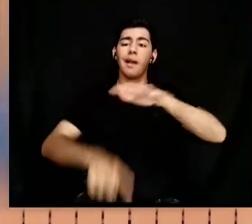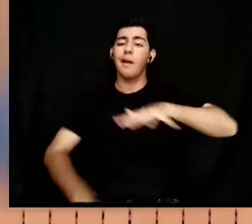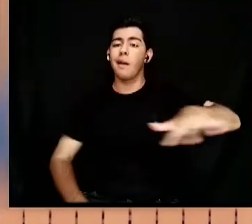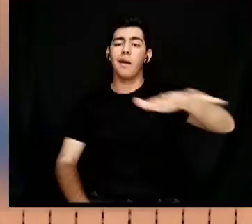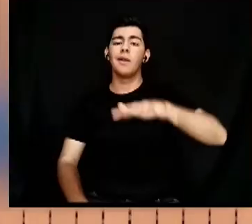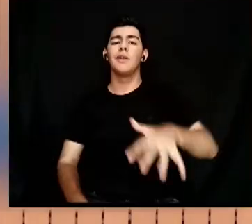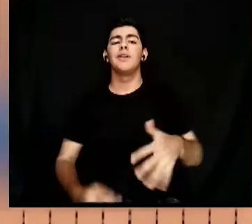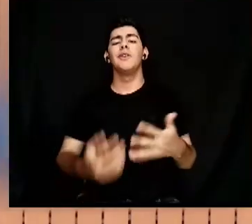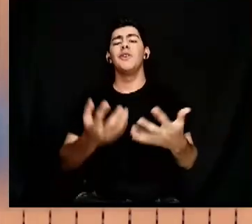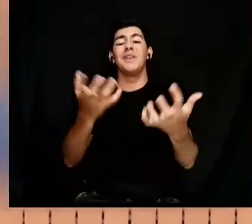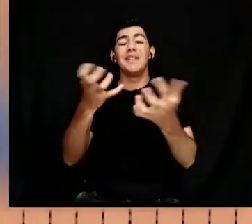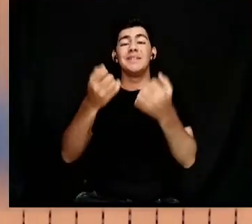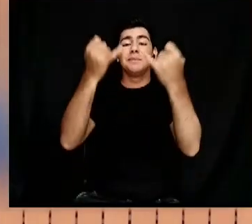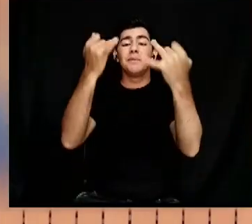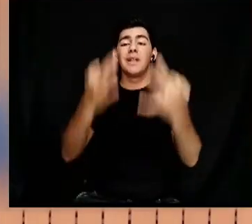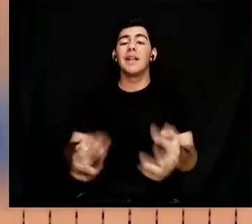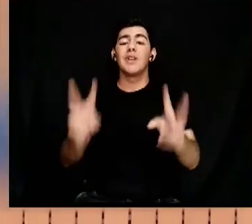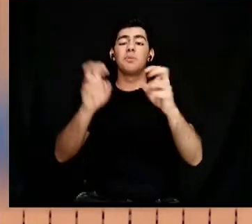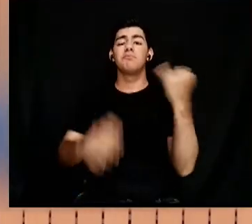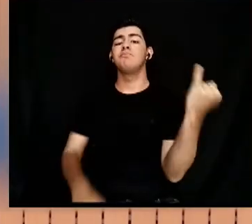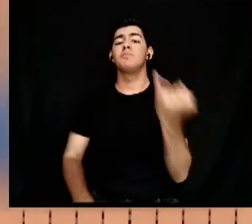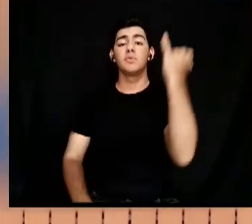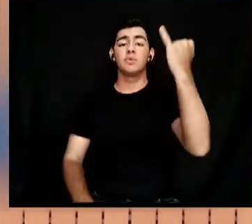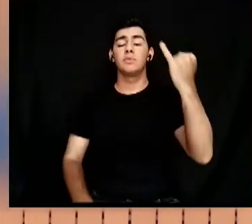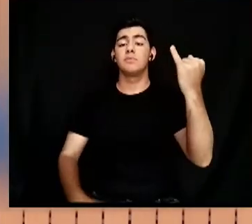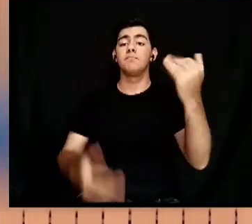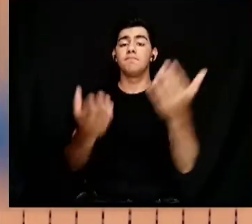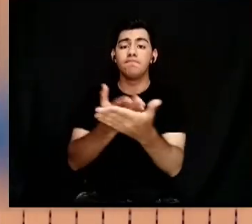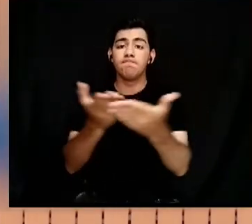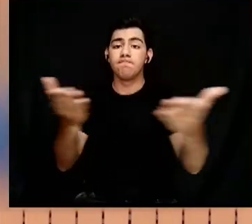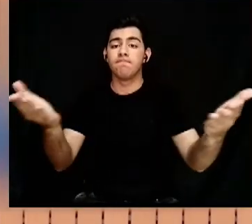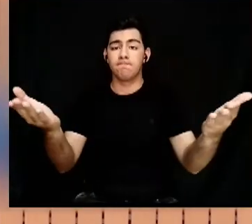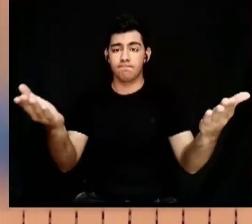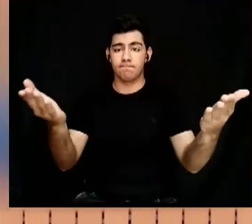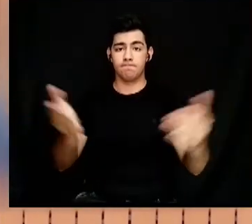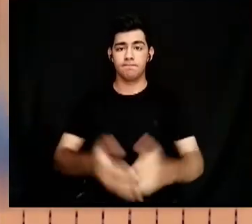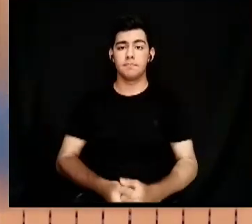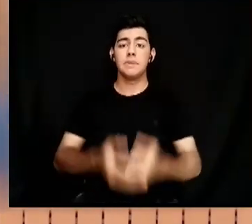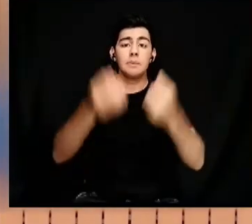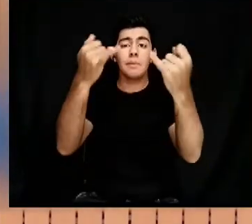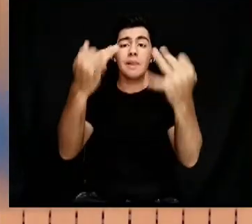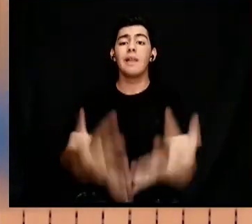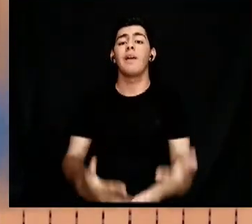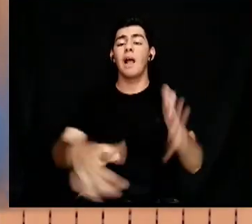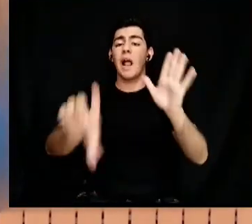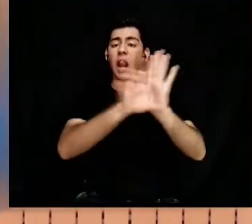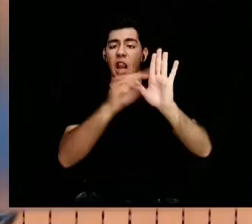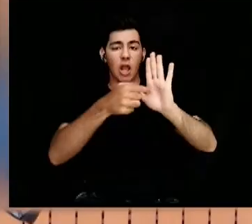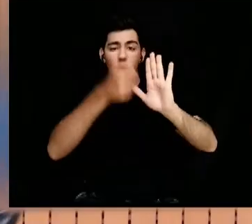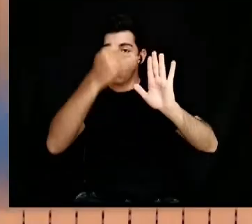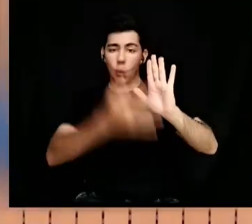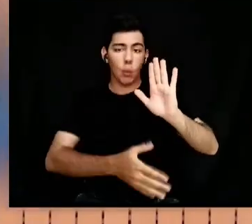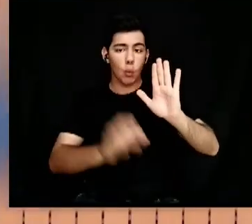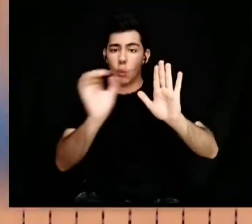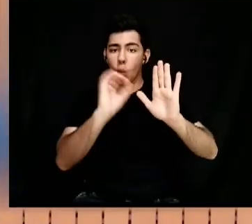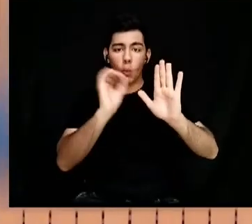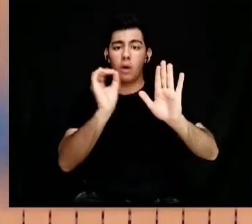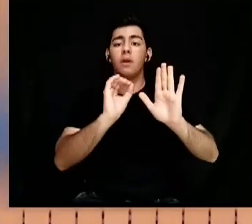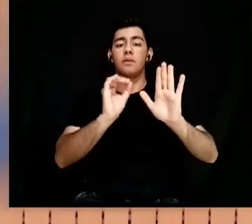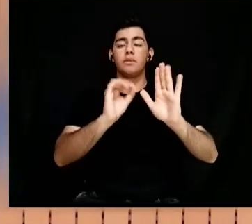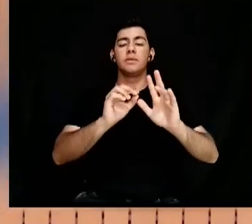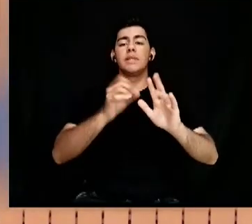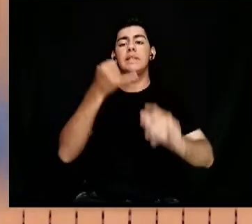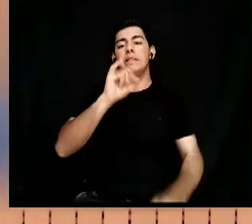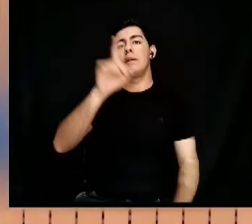importância do loteamento para as pessoas. Aqui na lei não fala que são só loteamentos grandes, de luxo, como